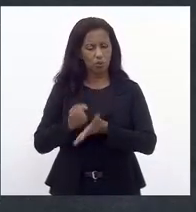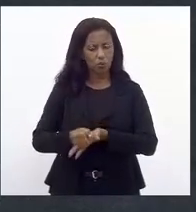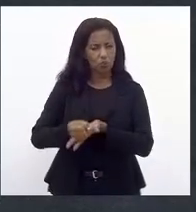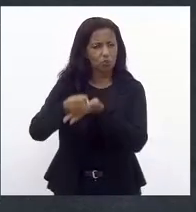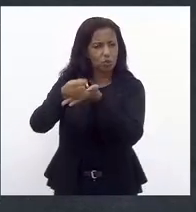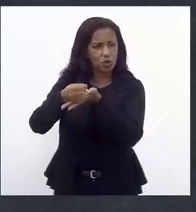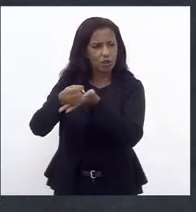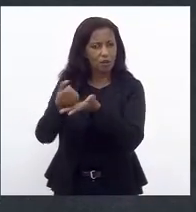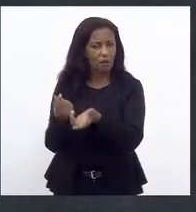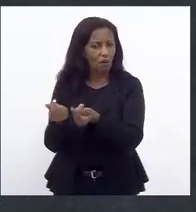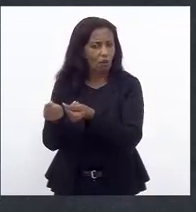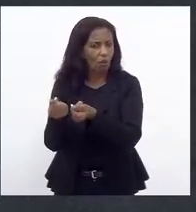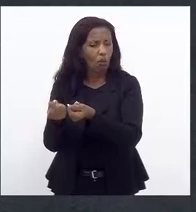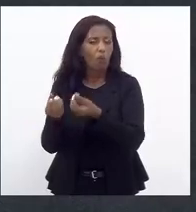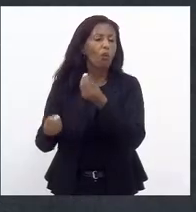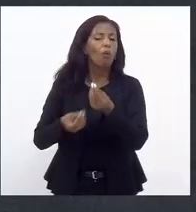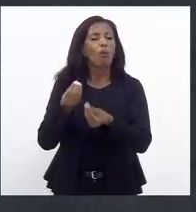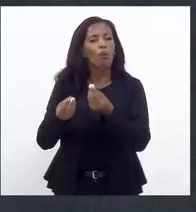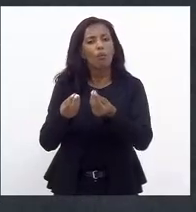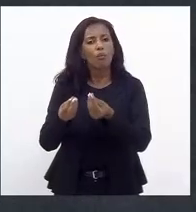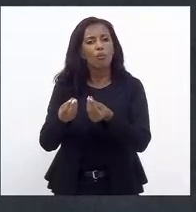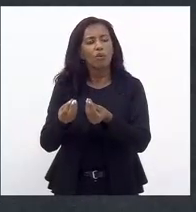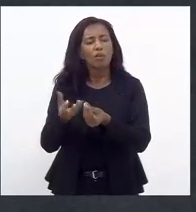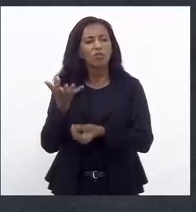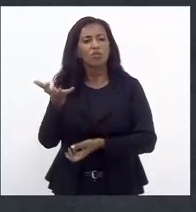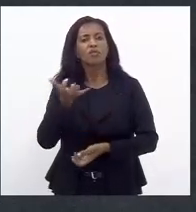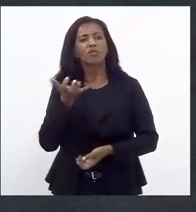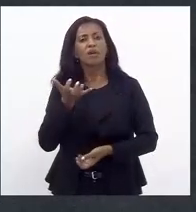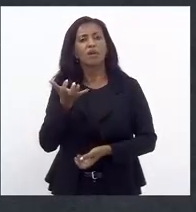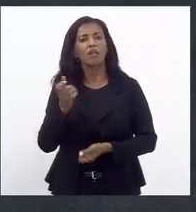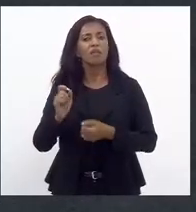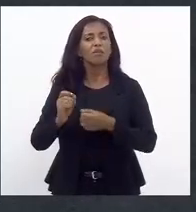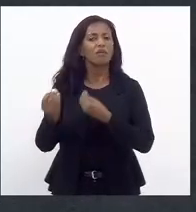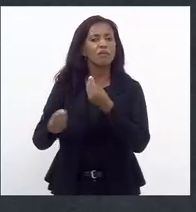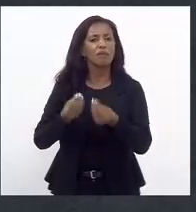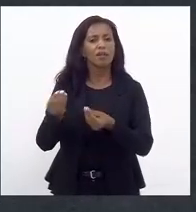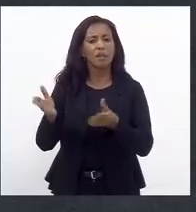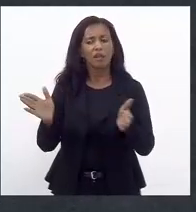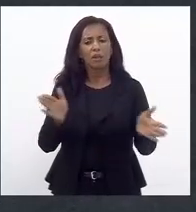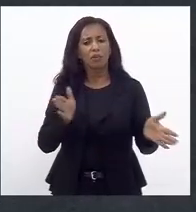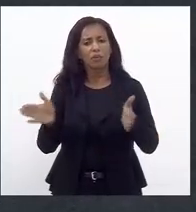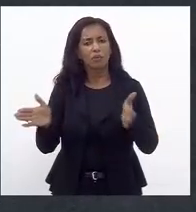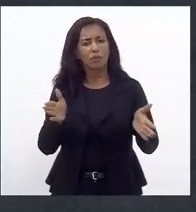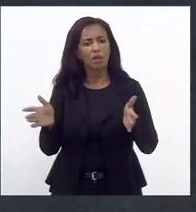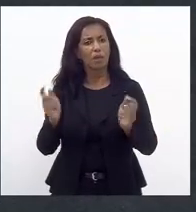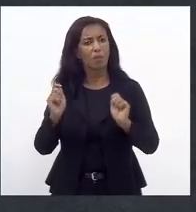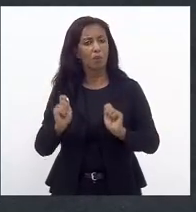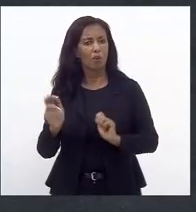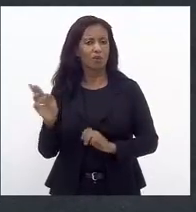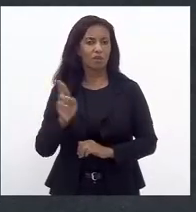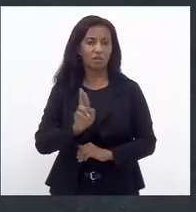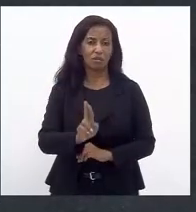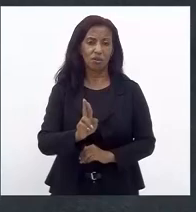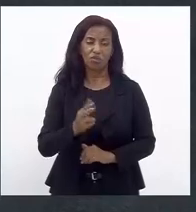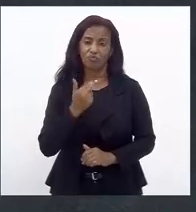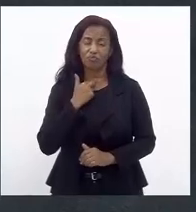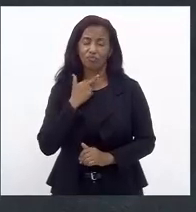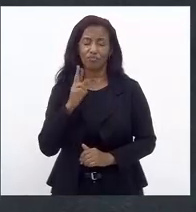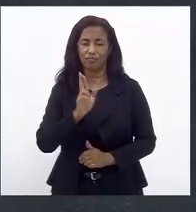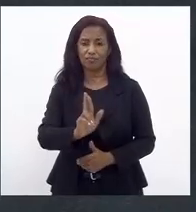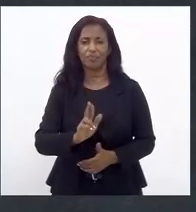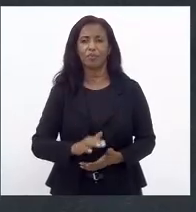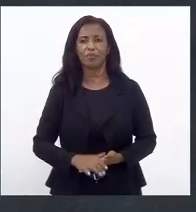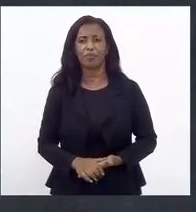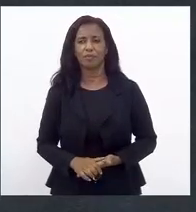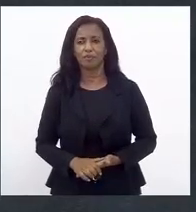sustentabilidade Econômica como é que a gente vai querer fazer com que ele no médico eu posso dar uma resposta e não vai dar nenhuma